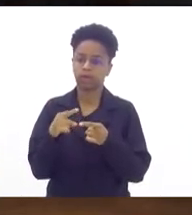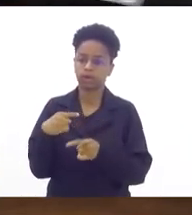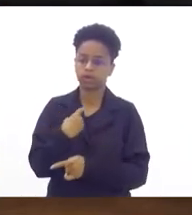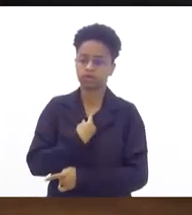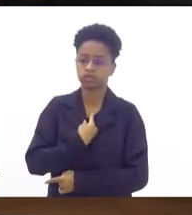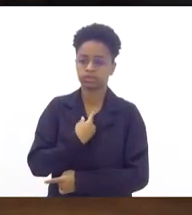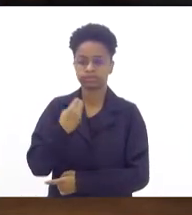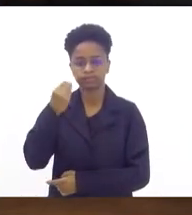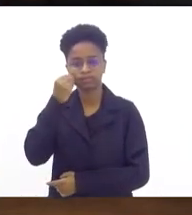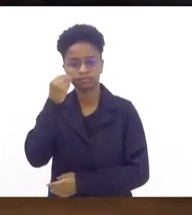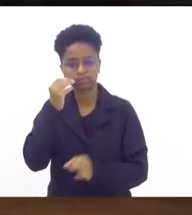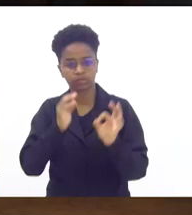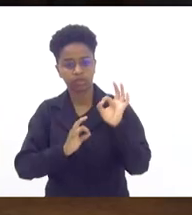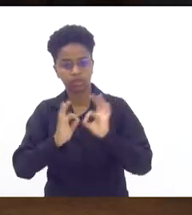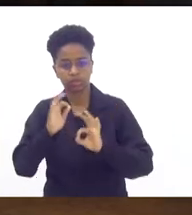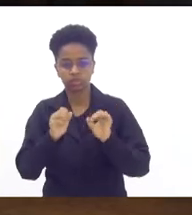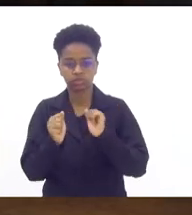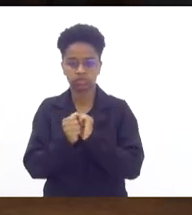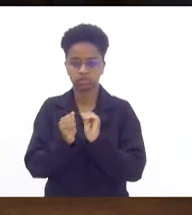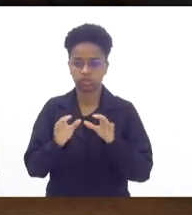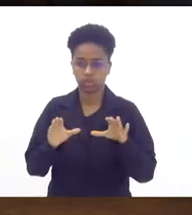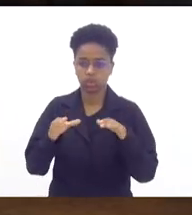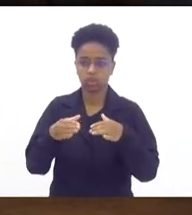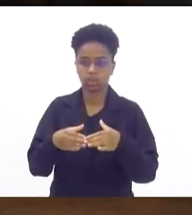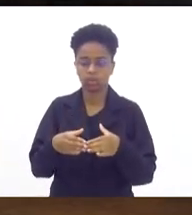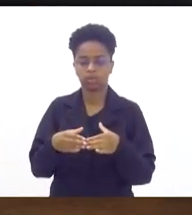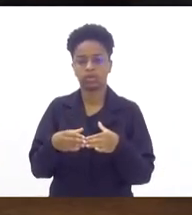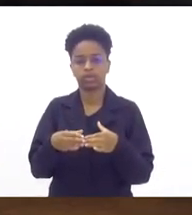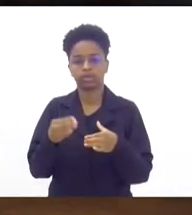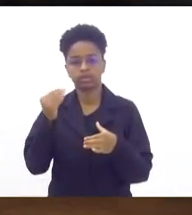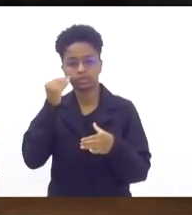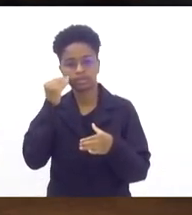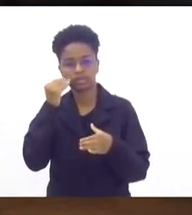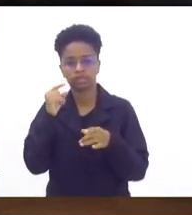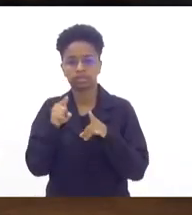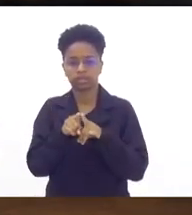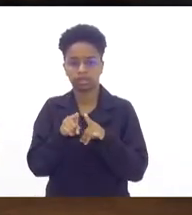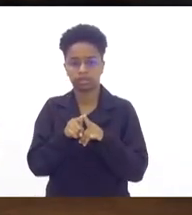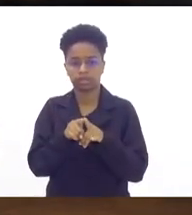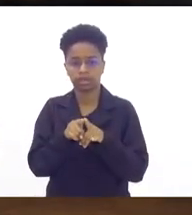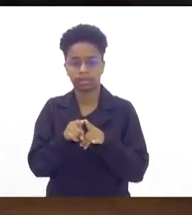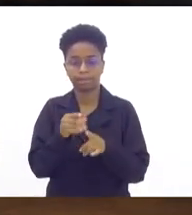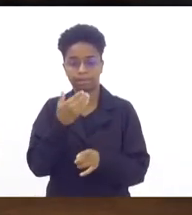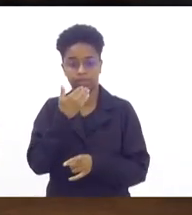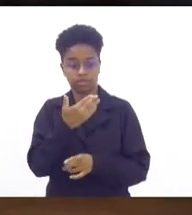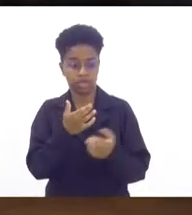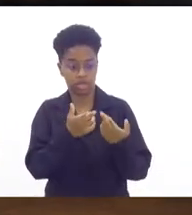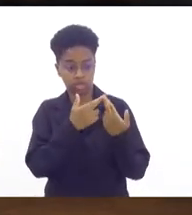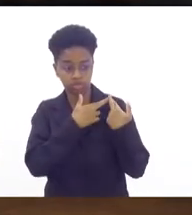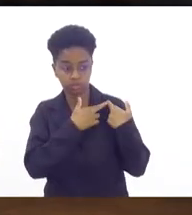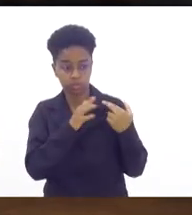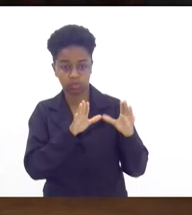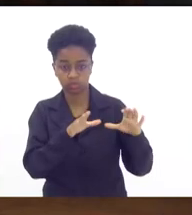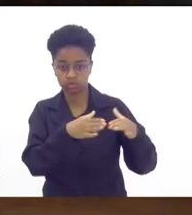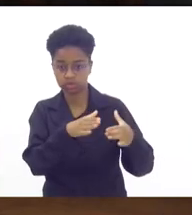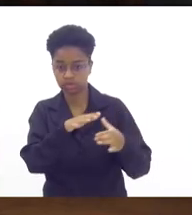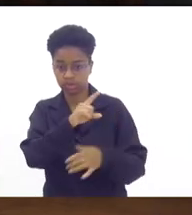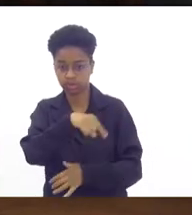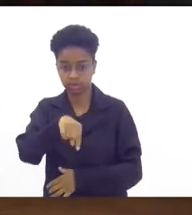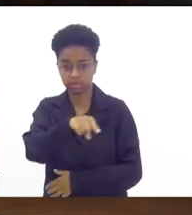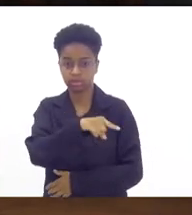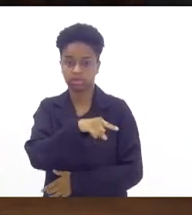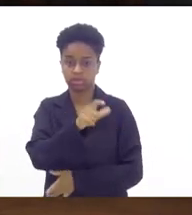junto a essa comissão possamos estabelecer e cobrar responsabilizar aquele que tem